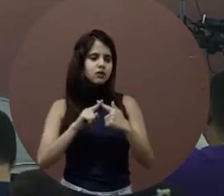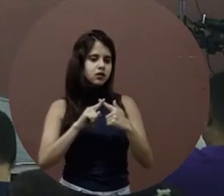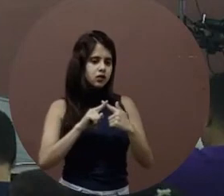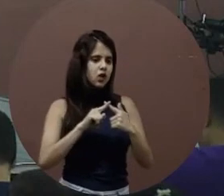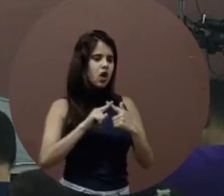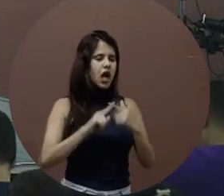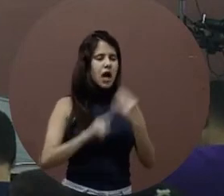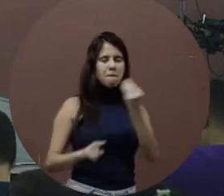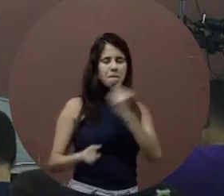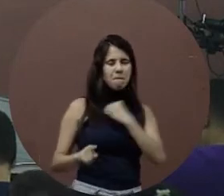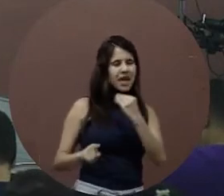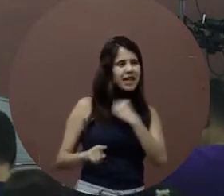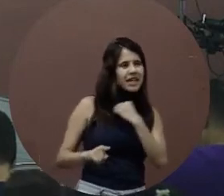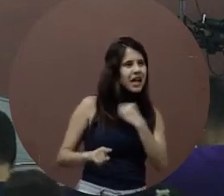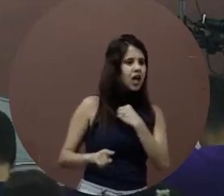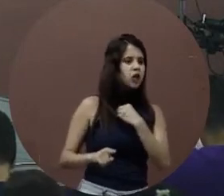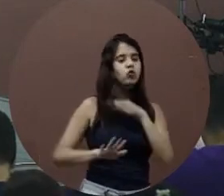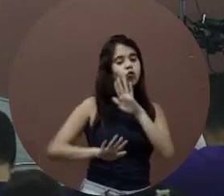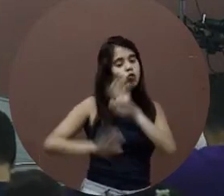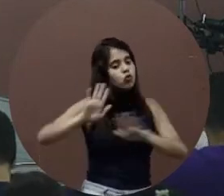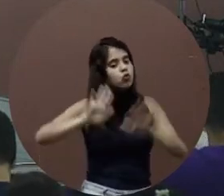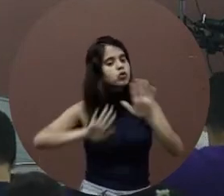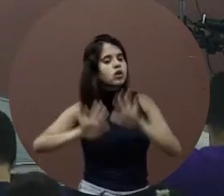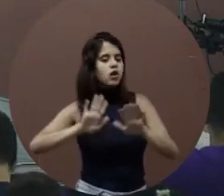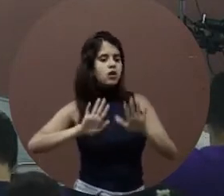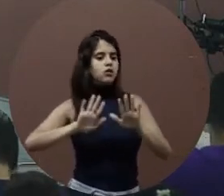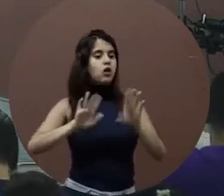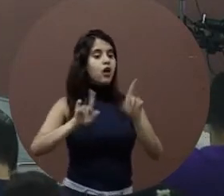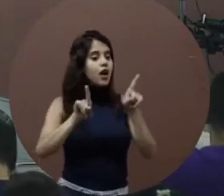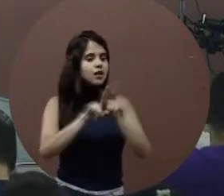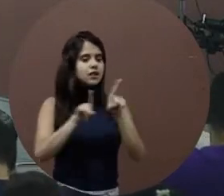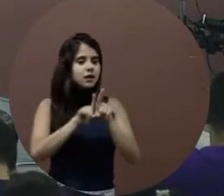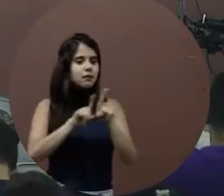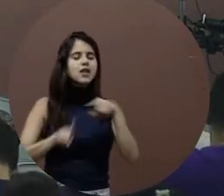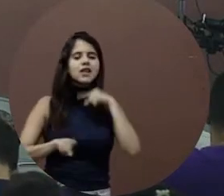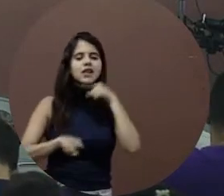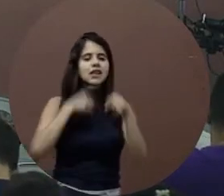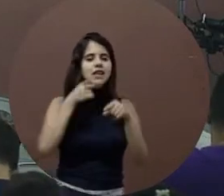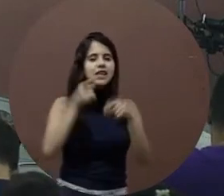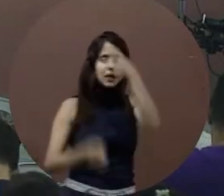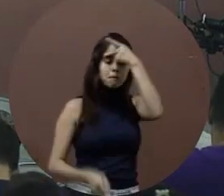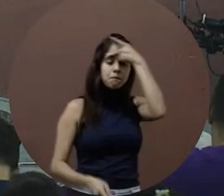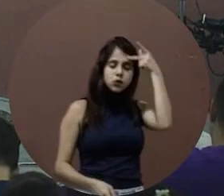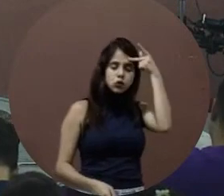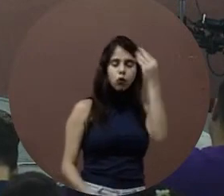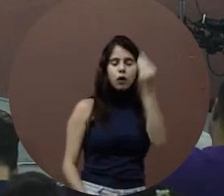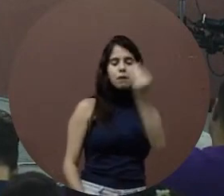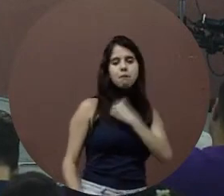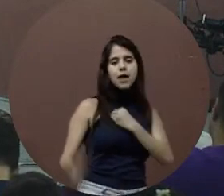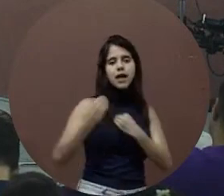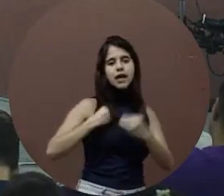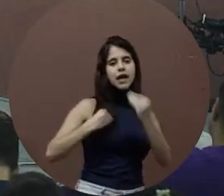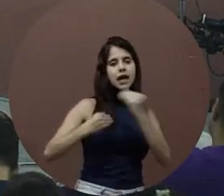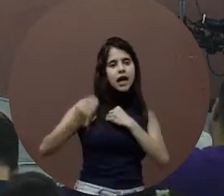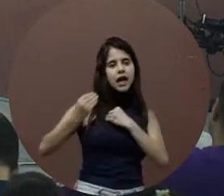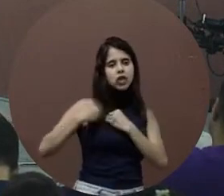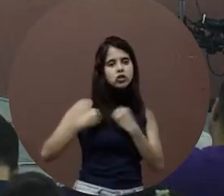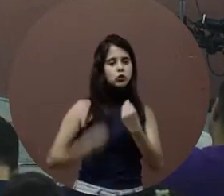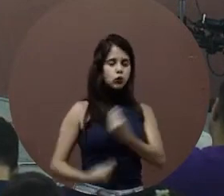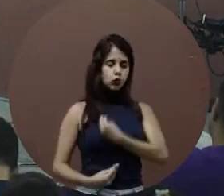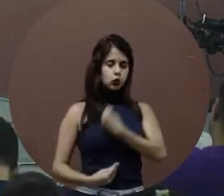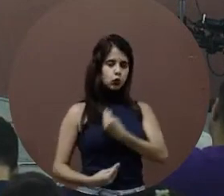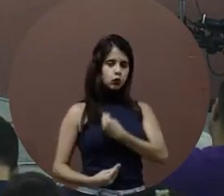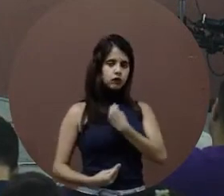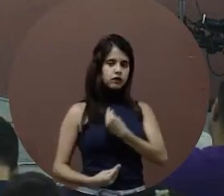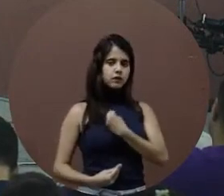tratado. Verso 16, e cuidem para que não haja nenhum impuro ou profano, como foi Esaú, o qual por um